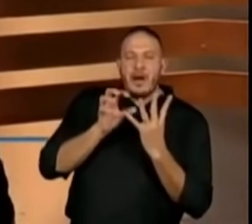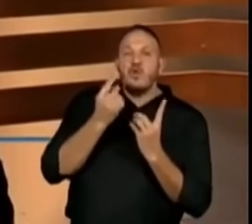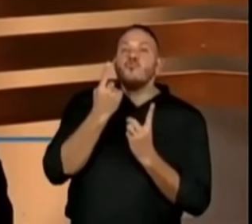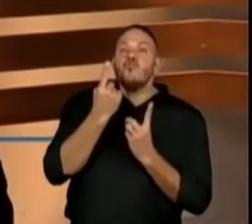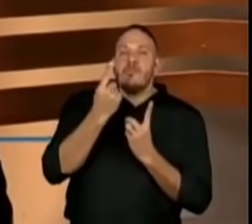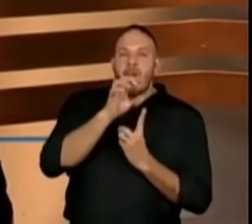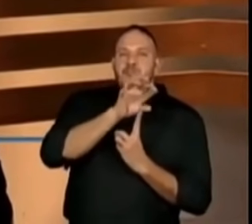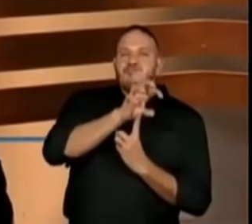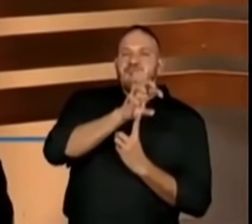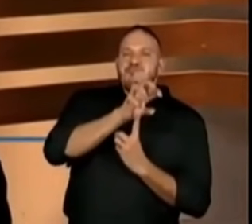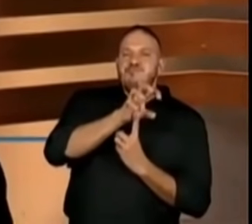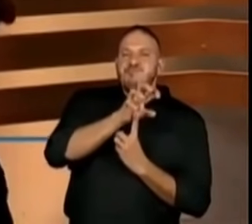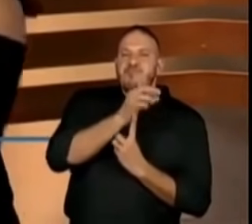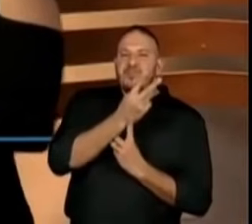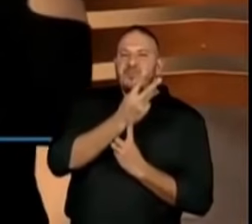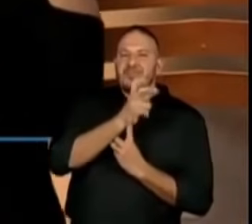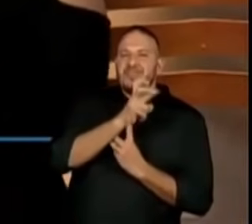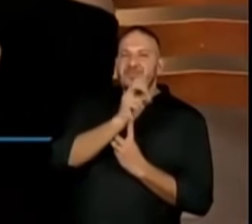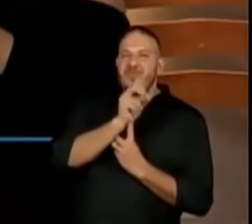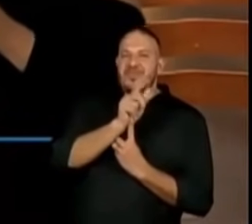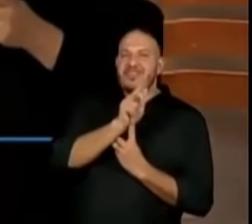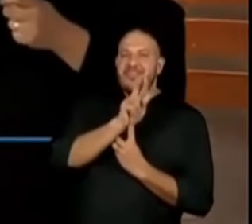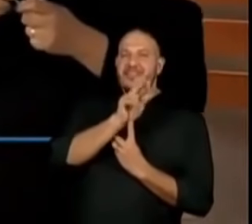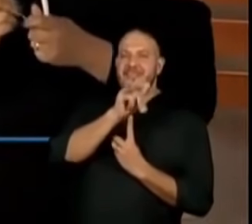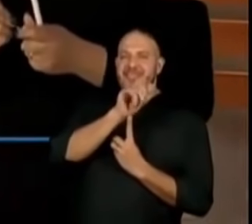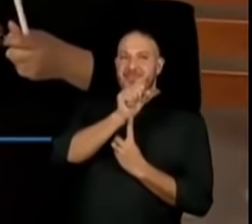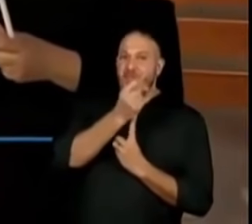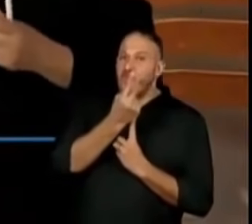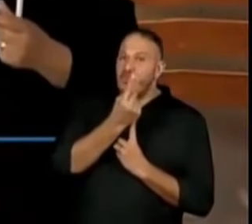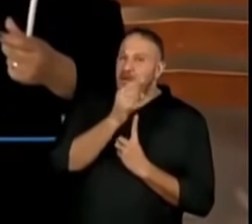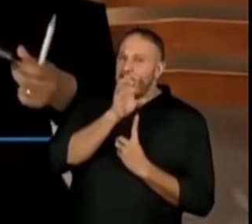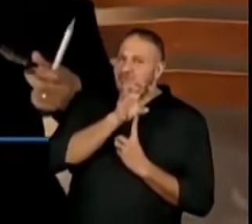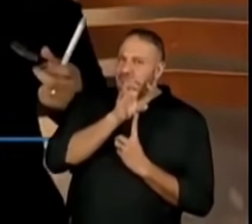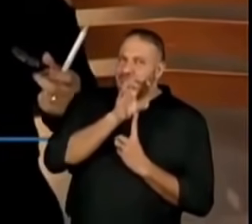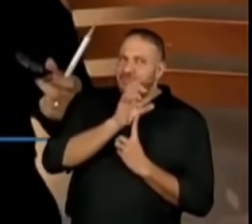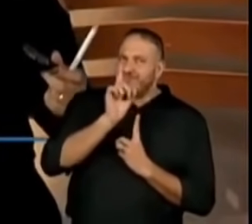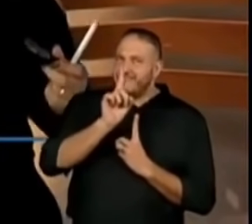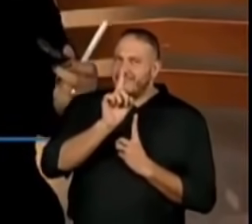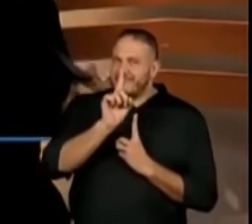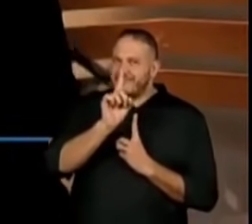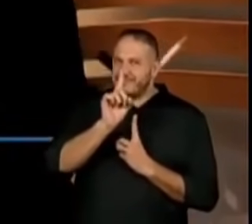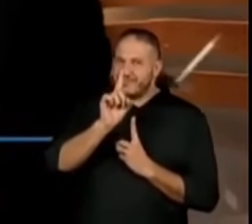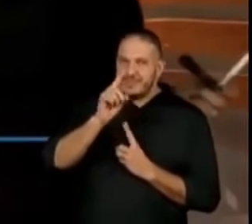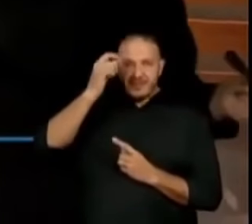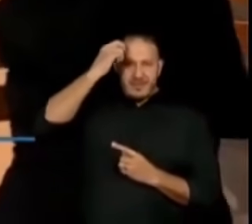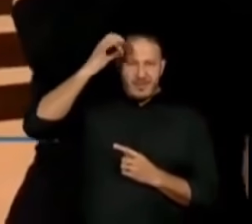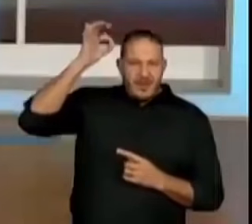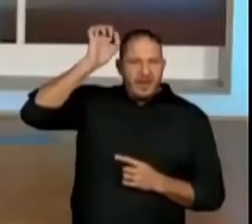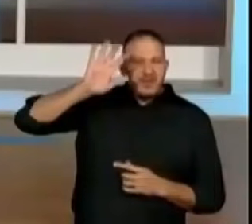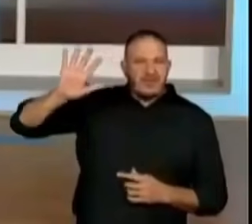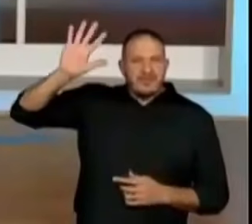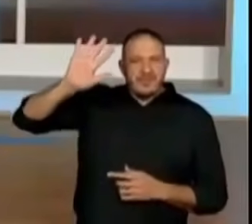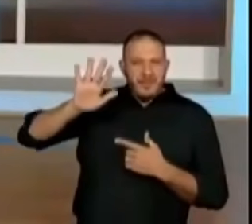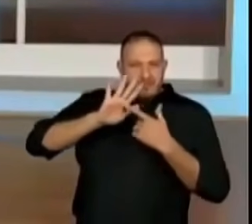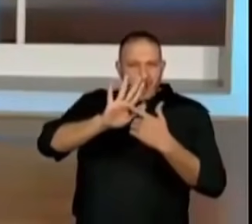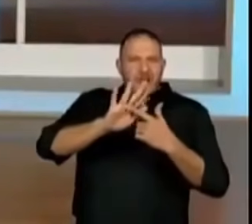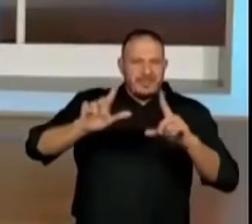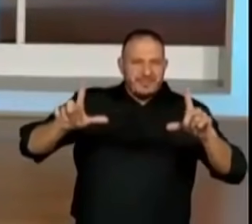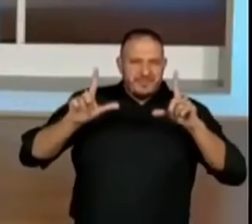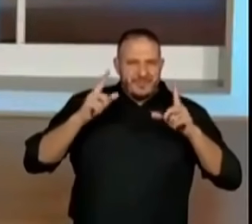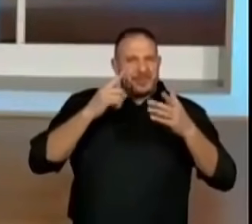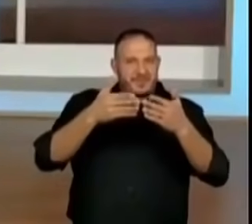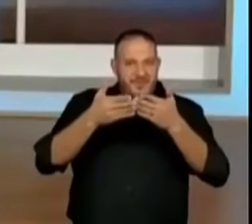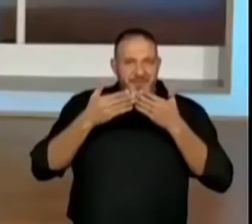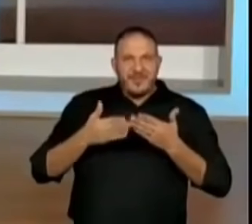ok? Só uma quarta parte. Só que, Oráculo, mostra a telinha lá para mim, por favor. Vamos